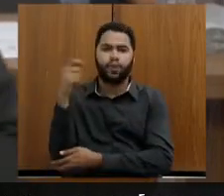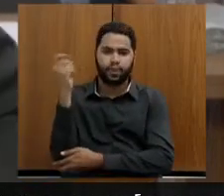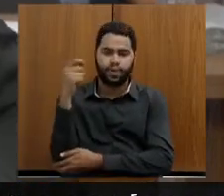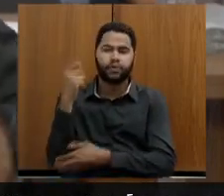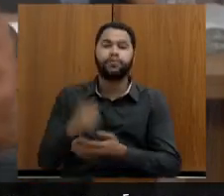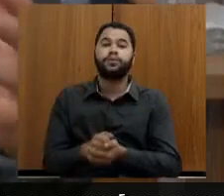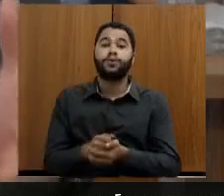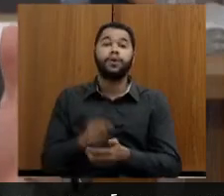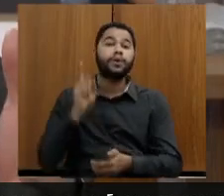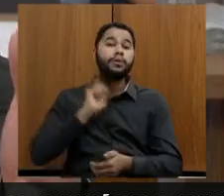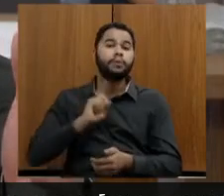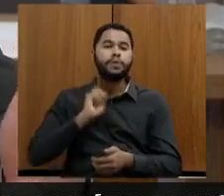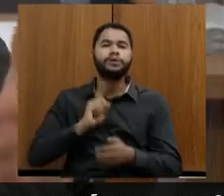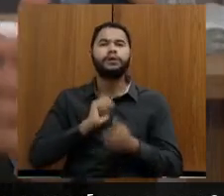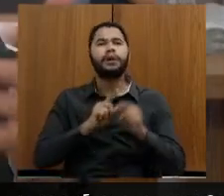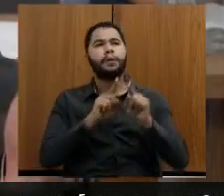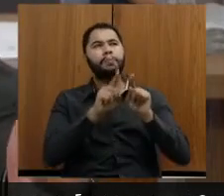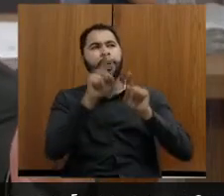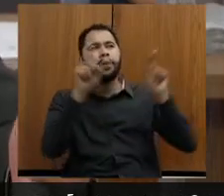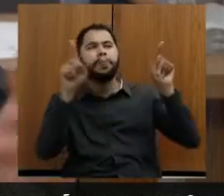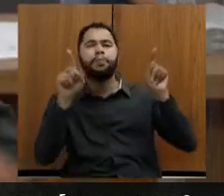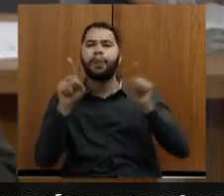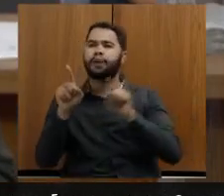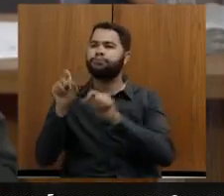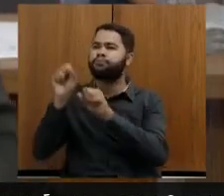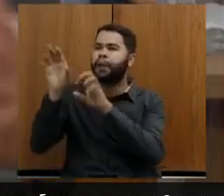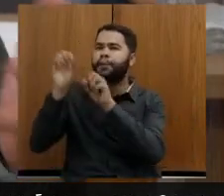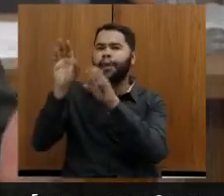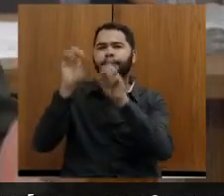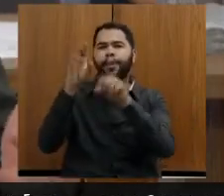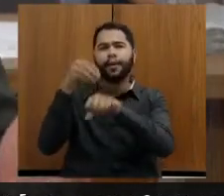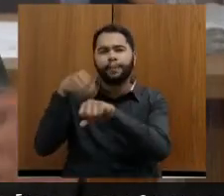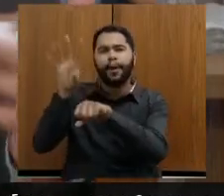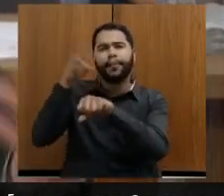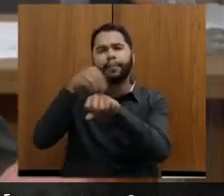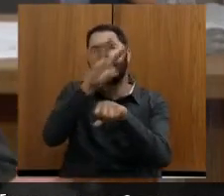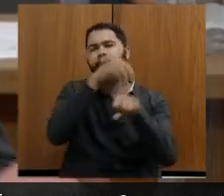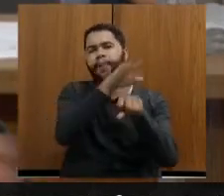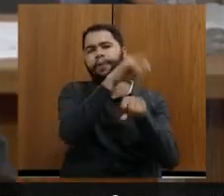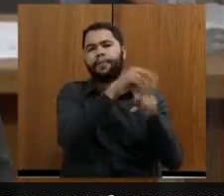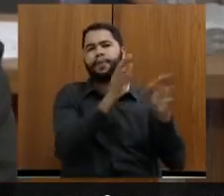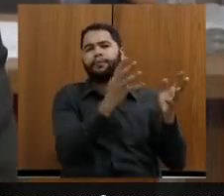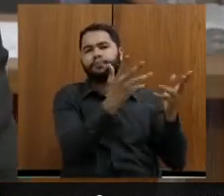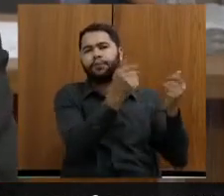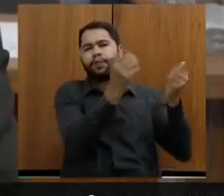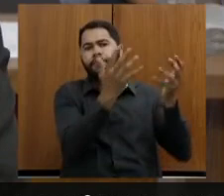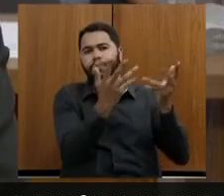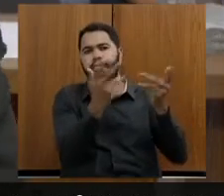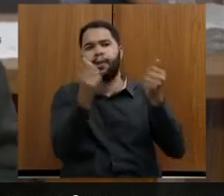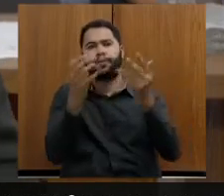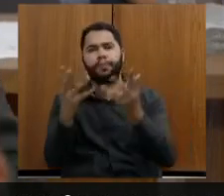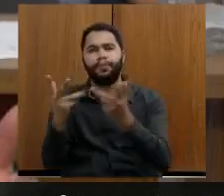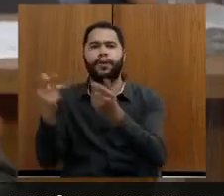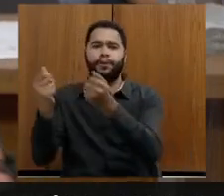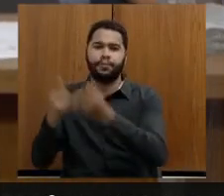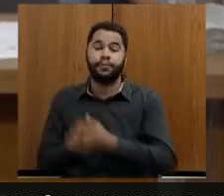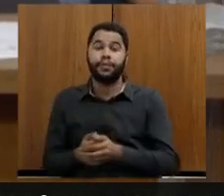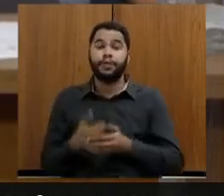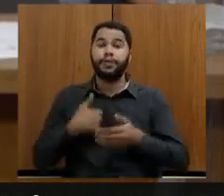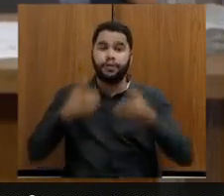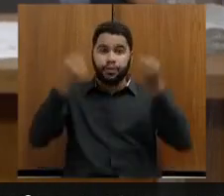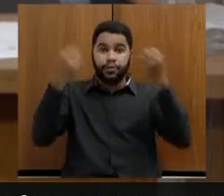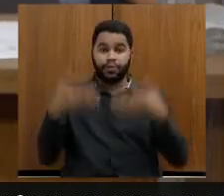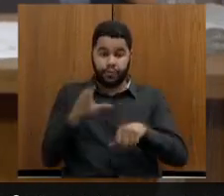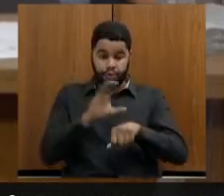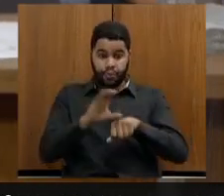Gerais exportando capacitação levando qualificação para os outros e quando eu